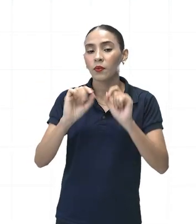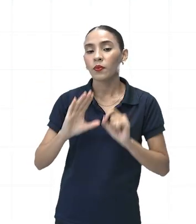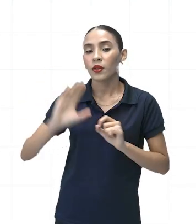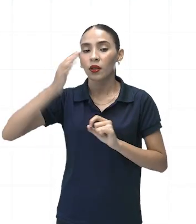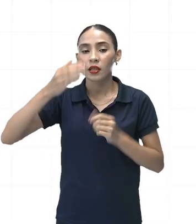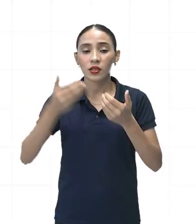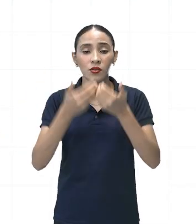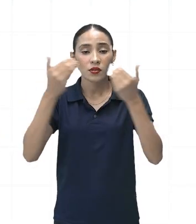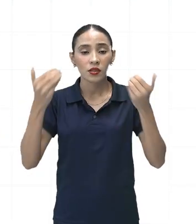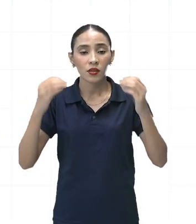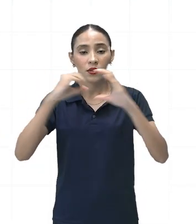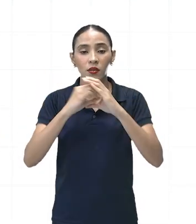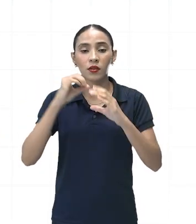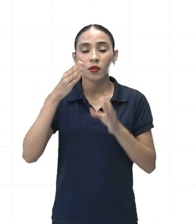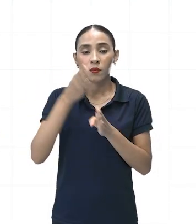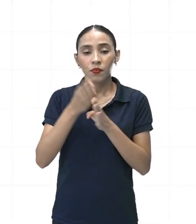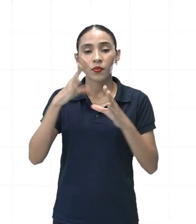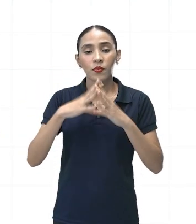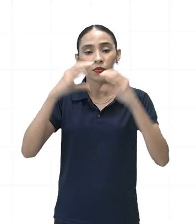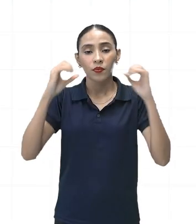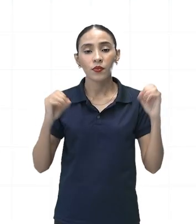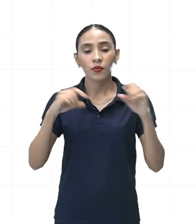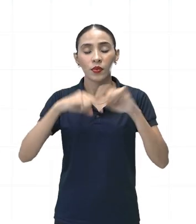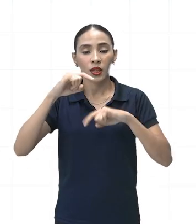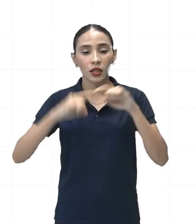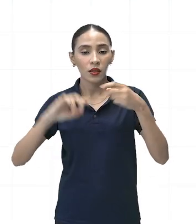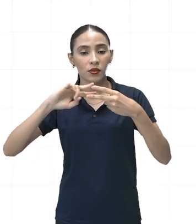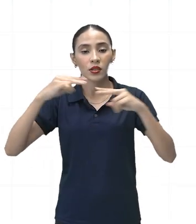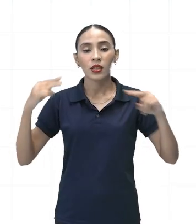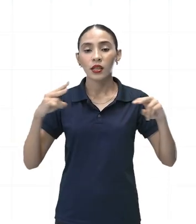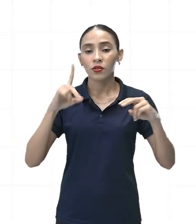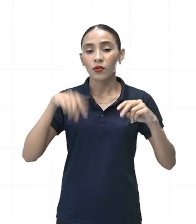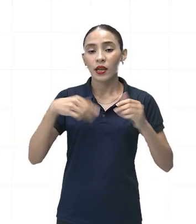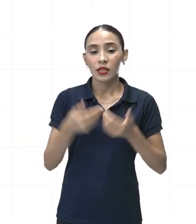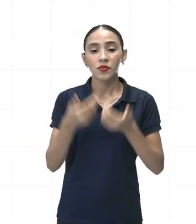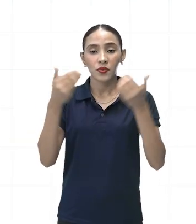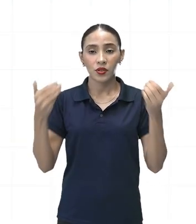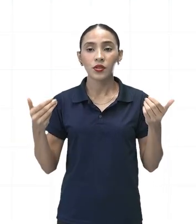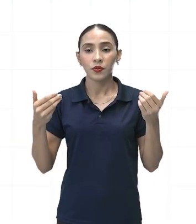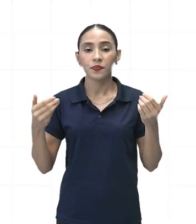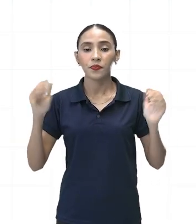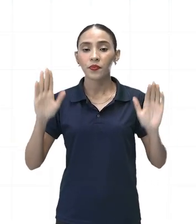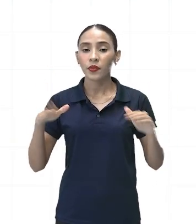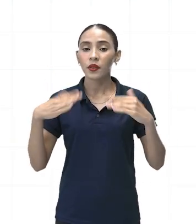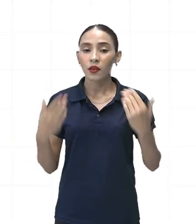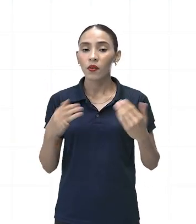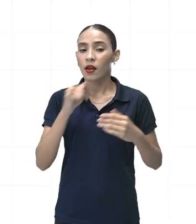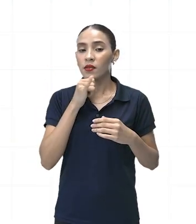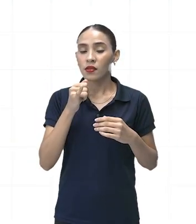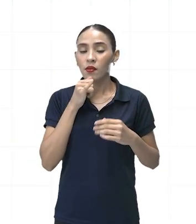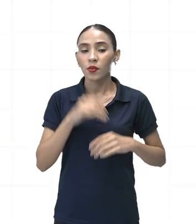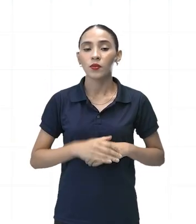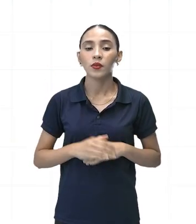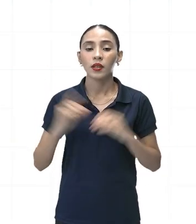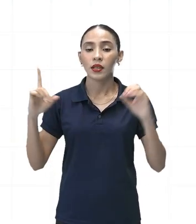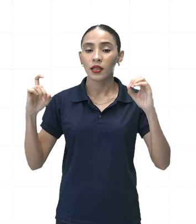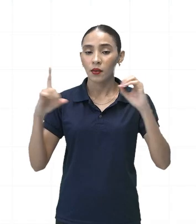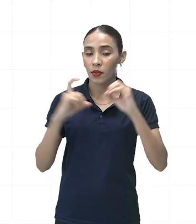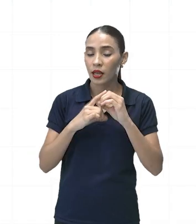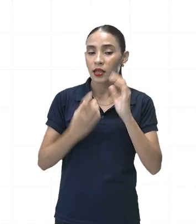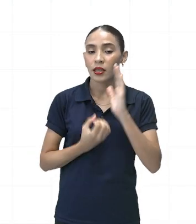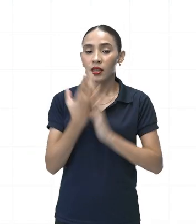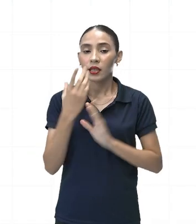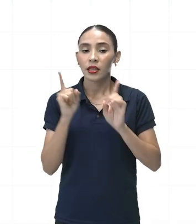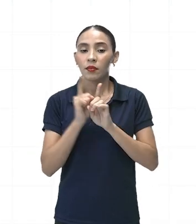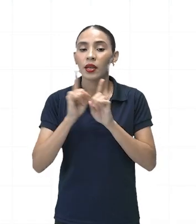acontece durante o processo de divisão celular chamado de meiose, esse material genético ele é dividido. Então, quando esses